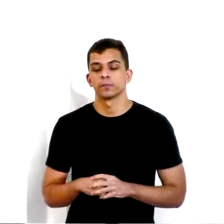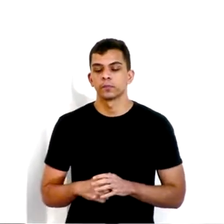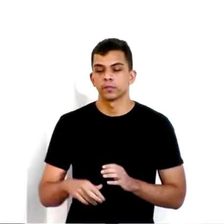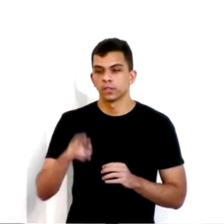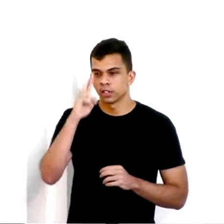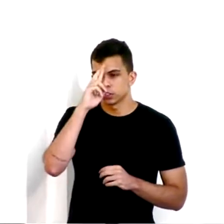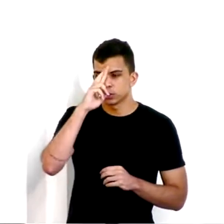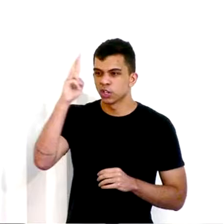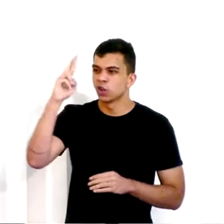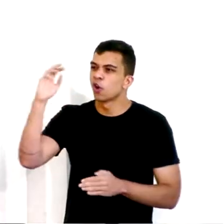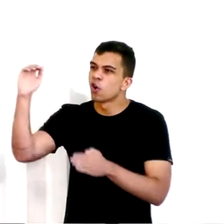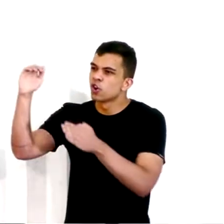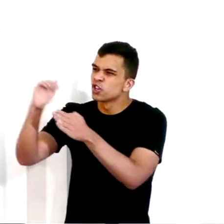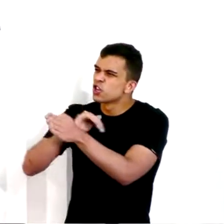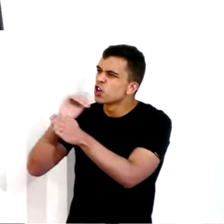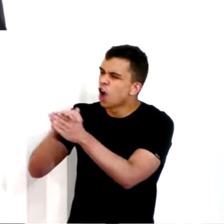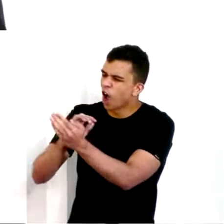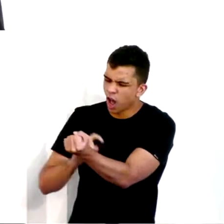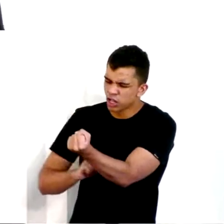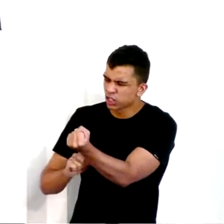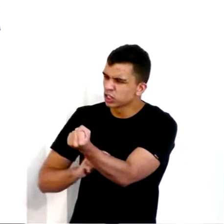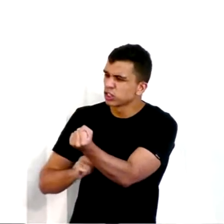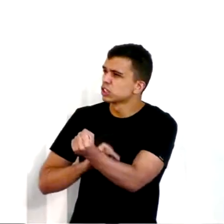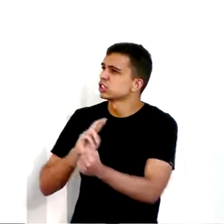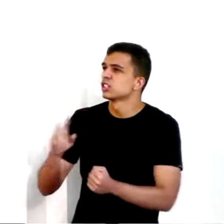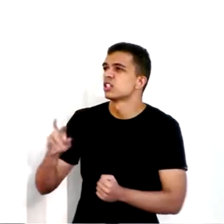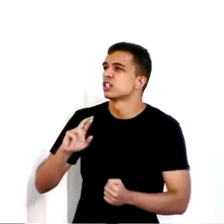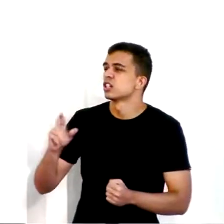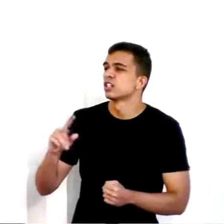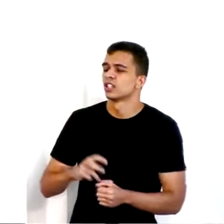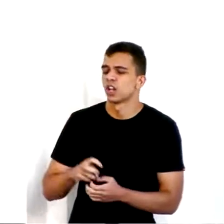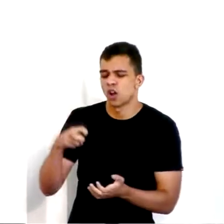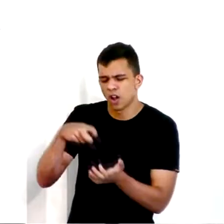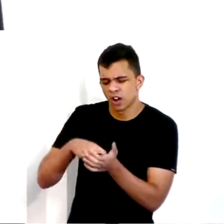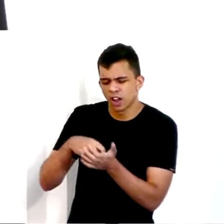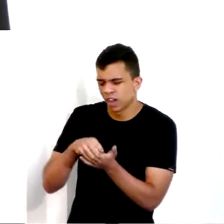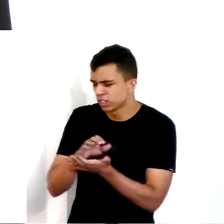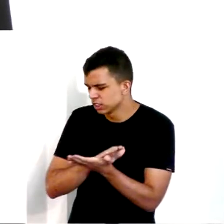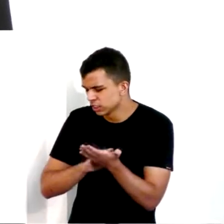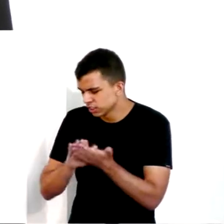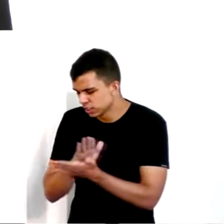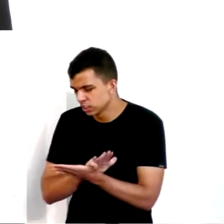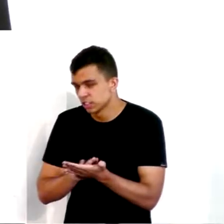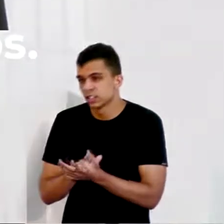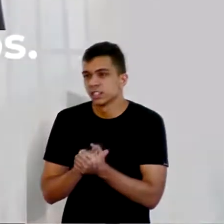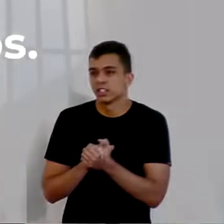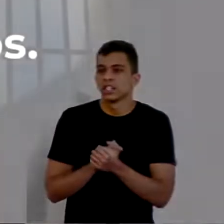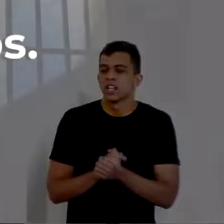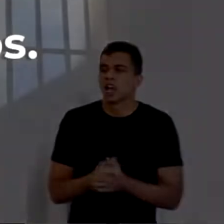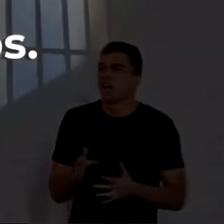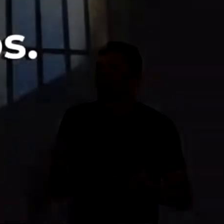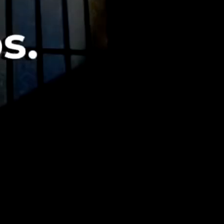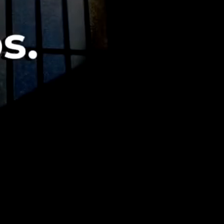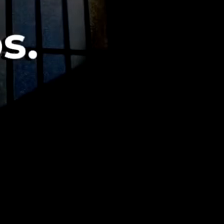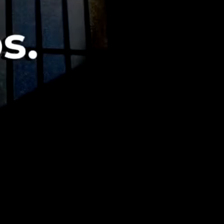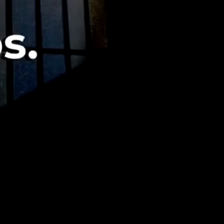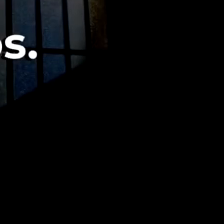Senhor, não me repreendas na tua ira, nem me castigues no teu furor. Tem compaixão de